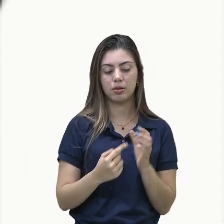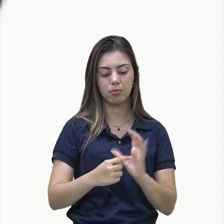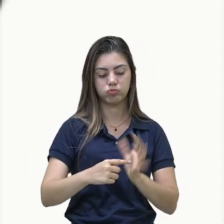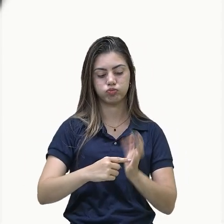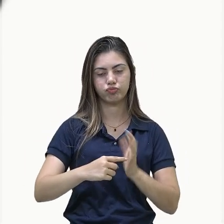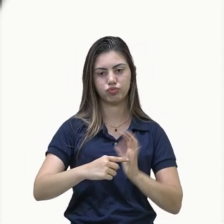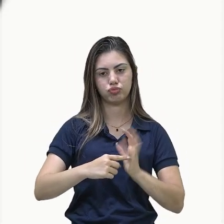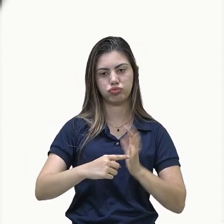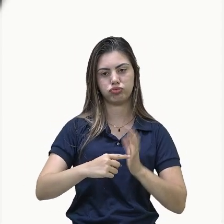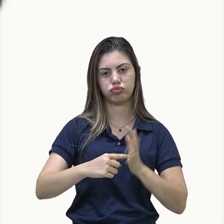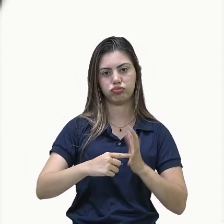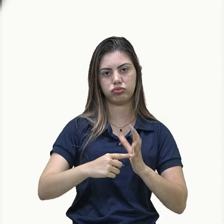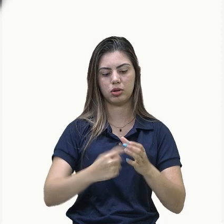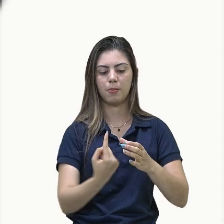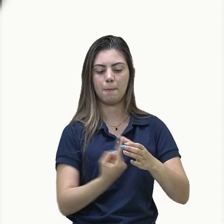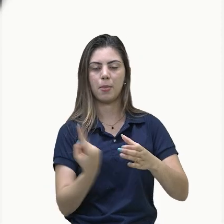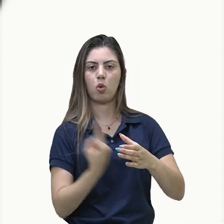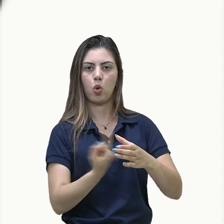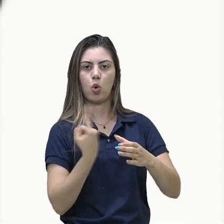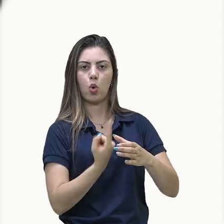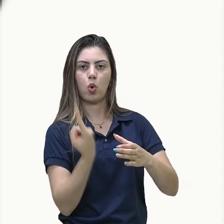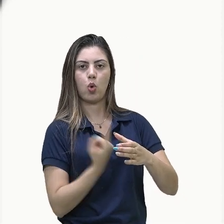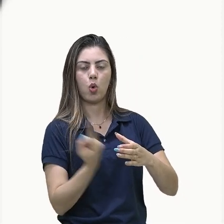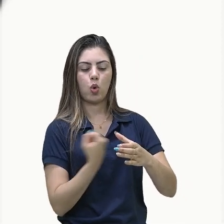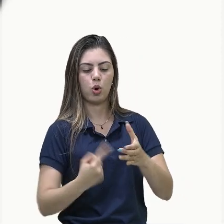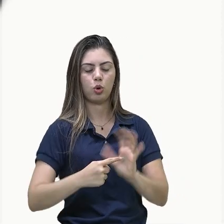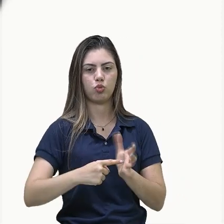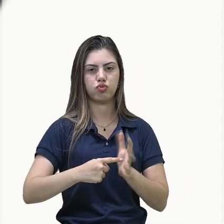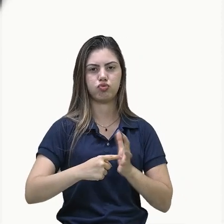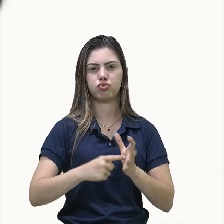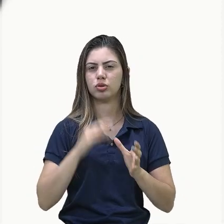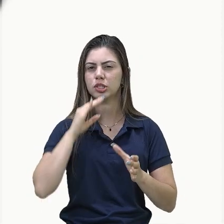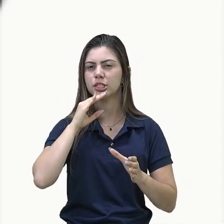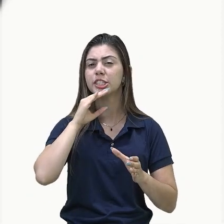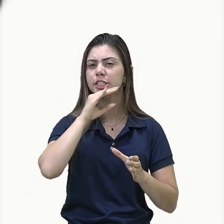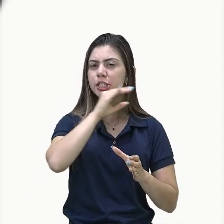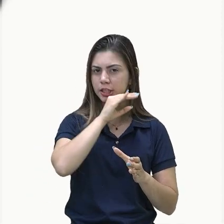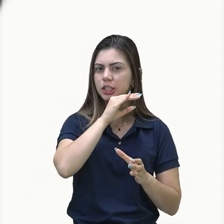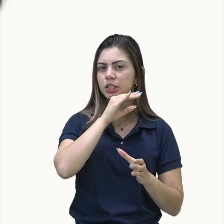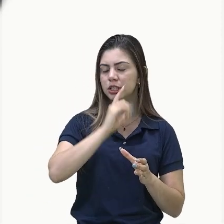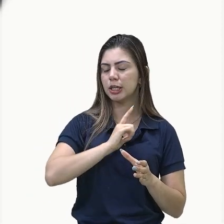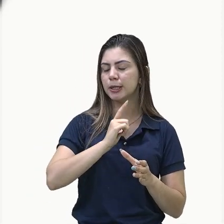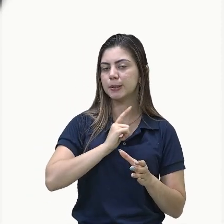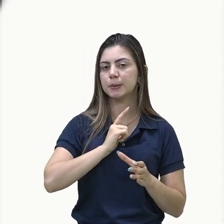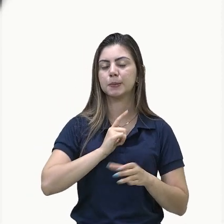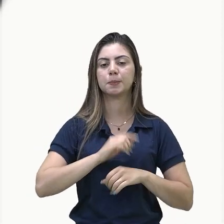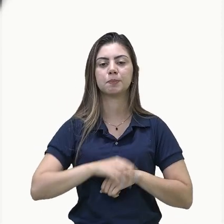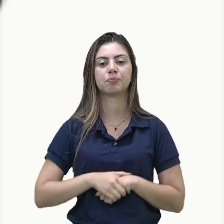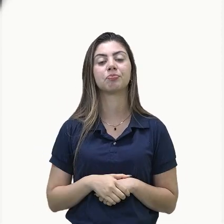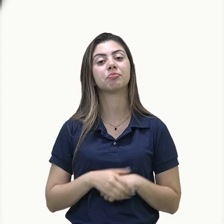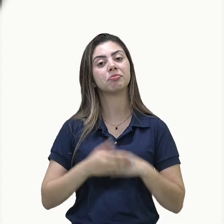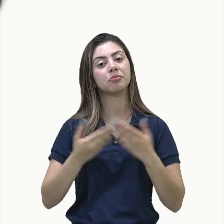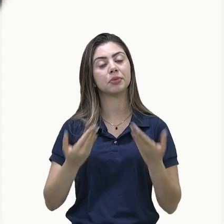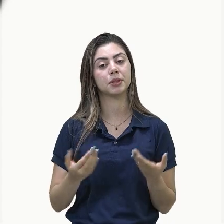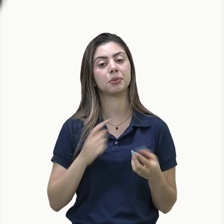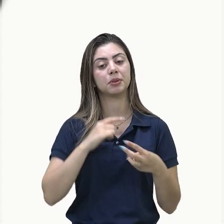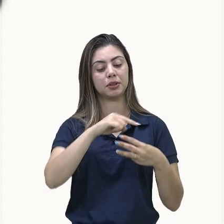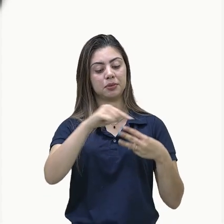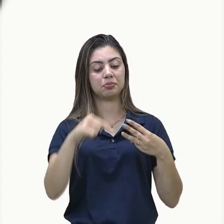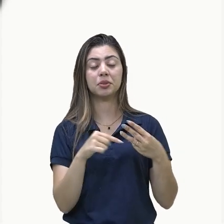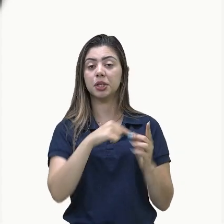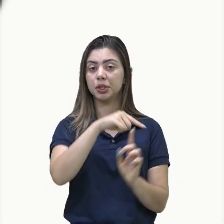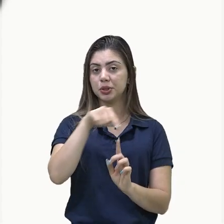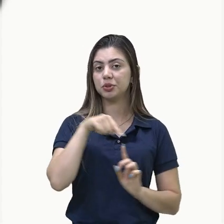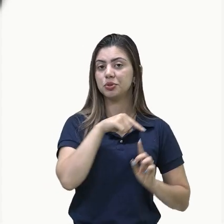com um motor elétrico no seu interior, e esse motor se aquece um pouco. Então aí eu tenho 3